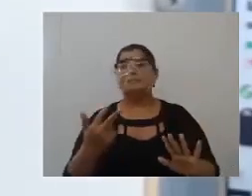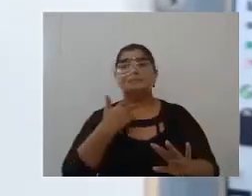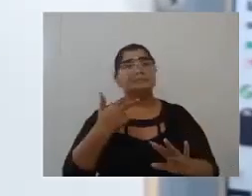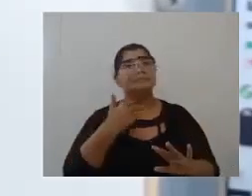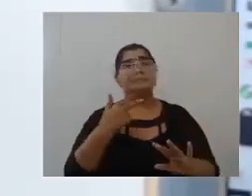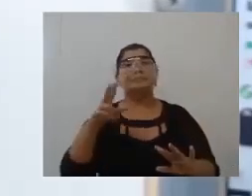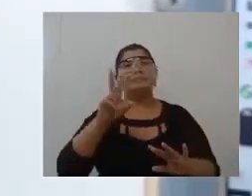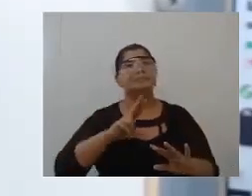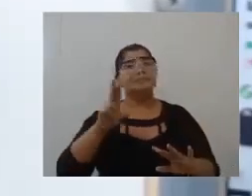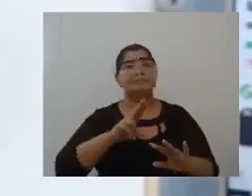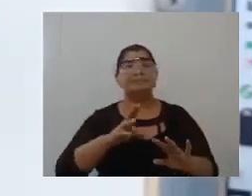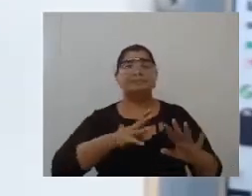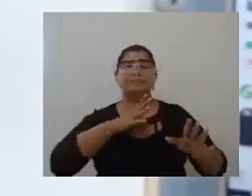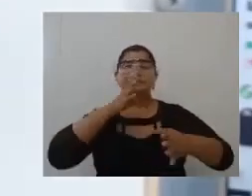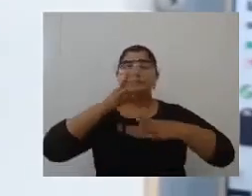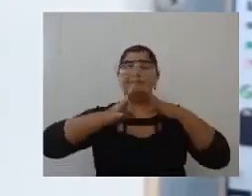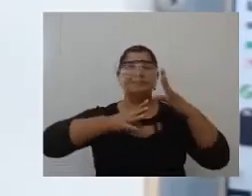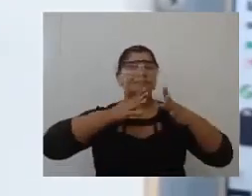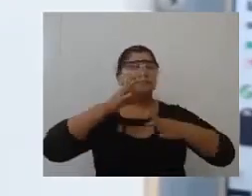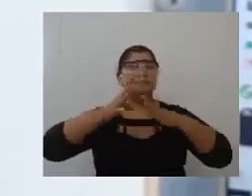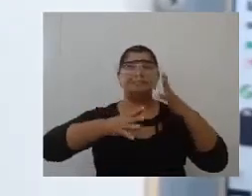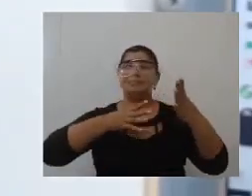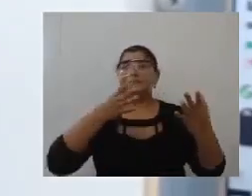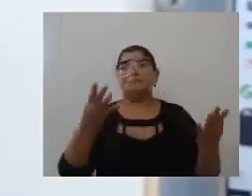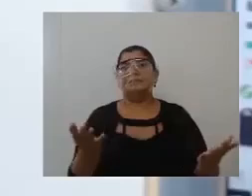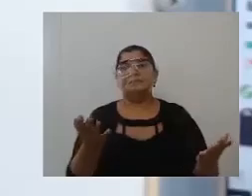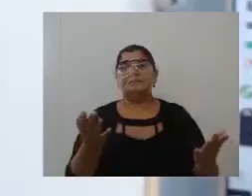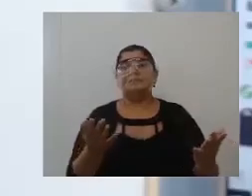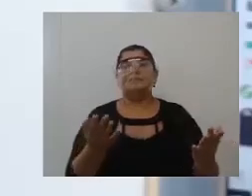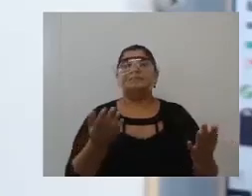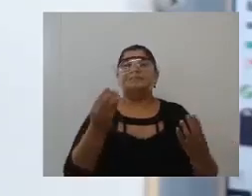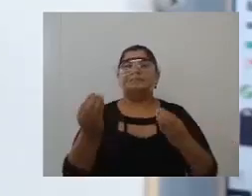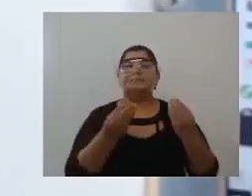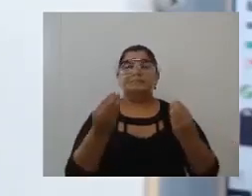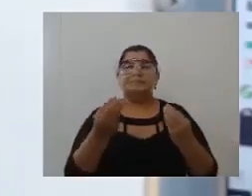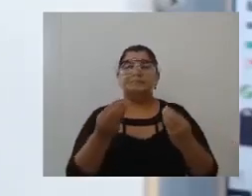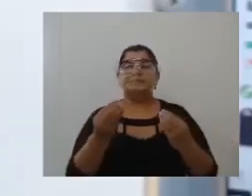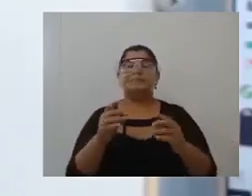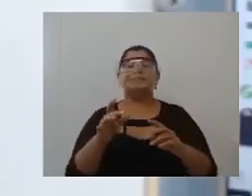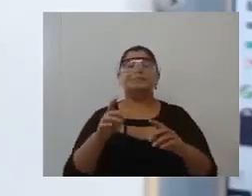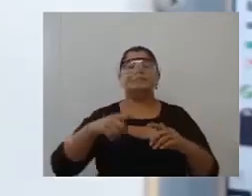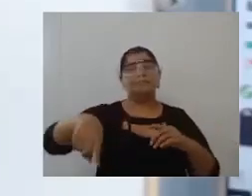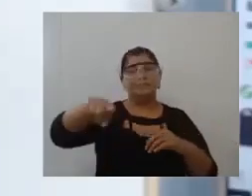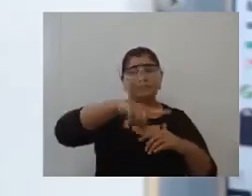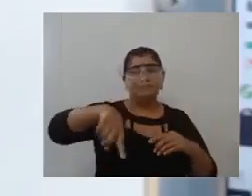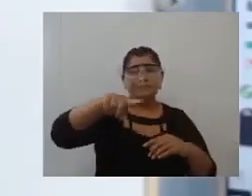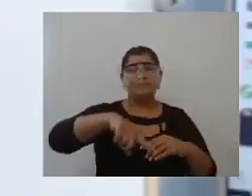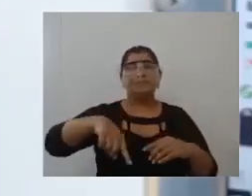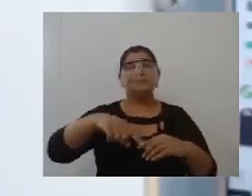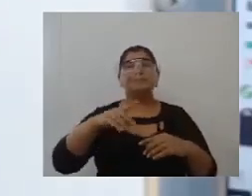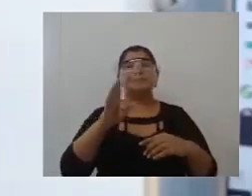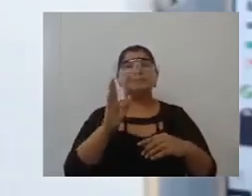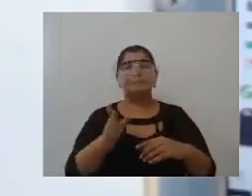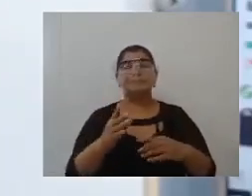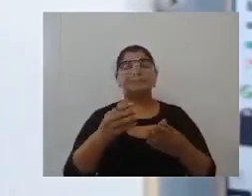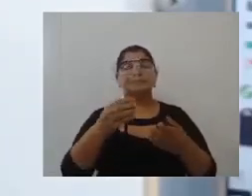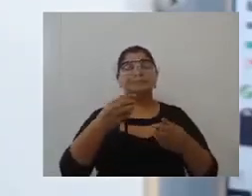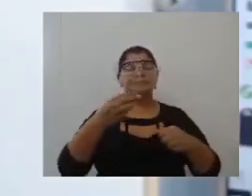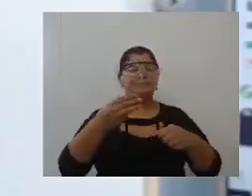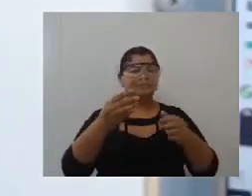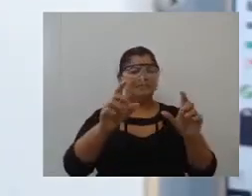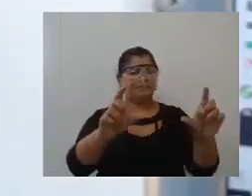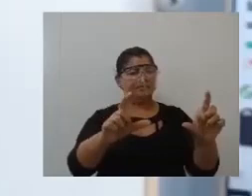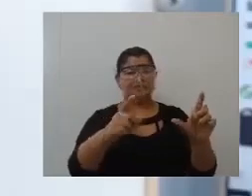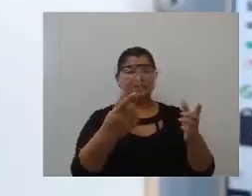maneira indiscriminada. Imagina quantas vezes você que está aí já reenviou um